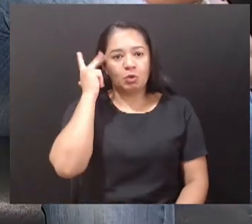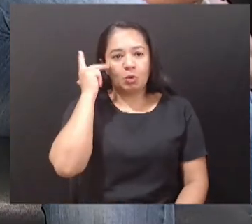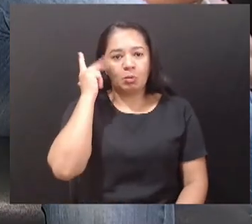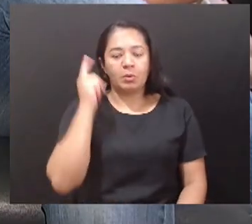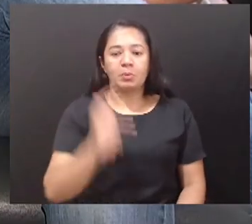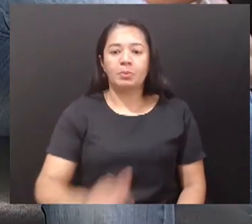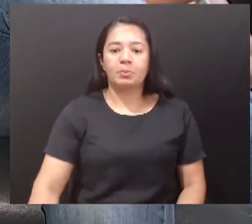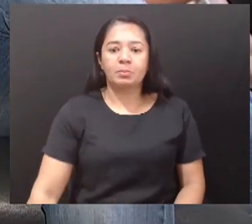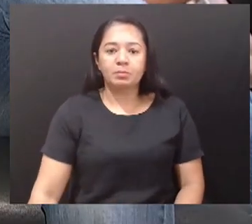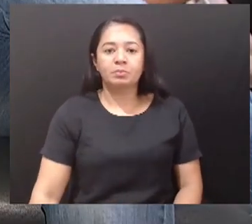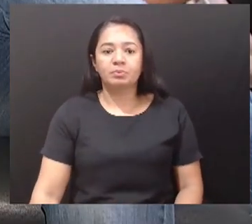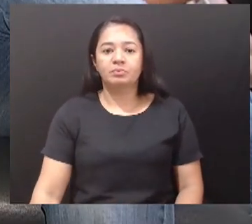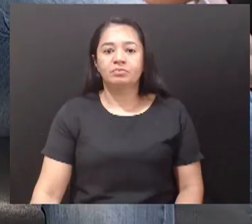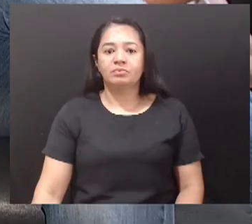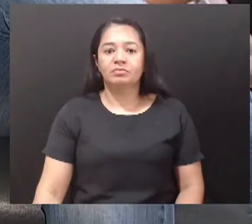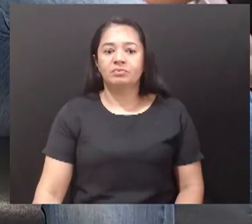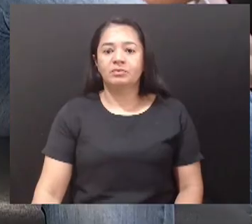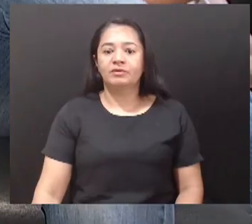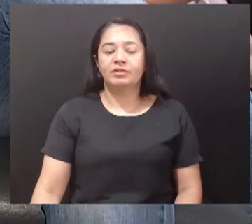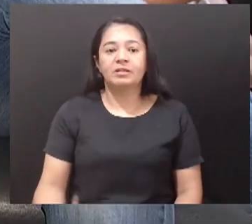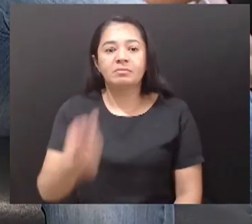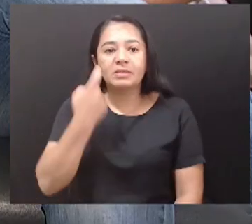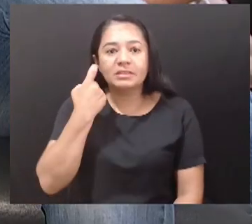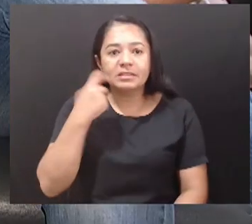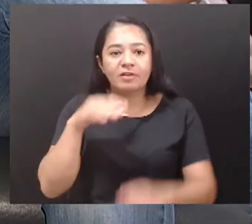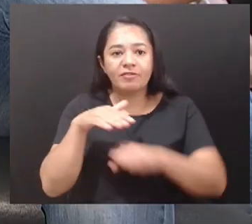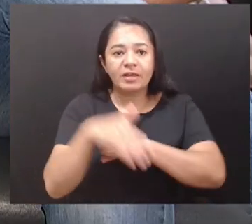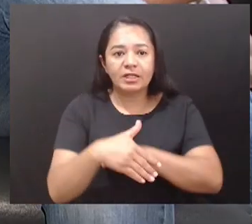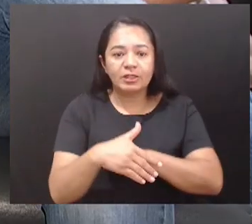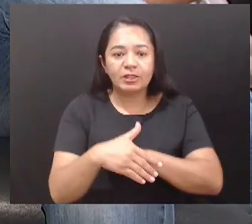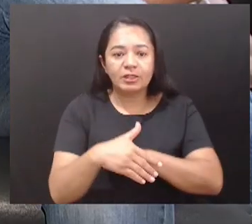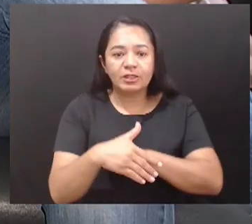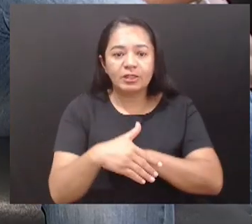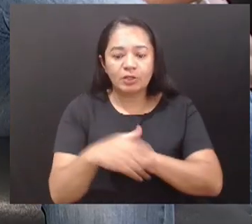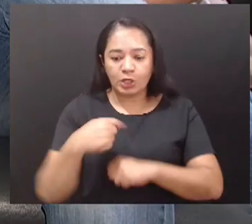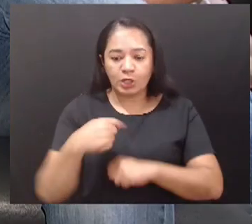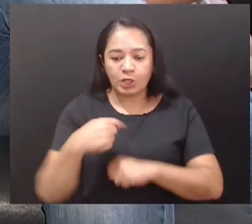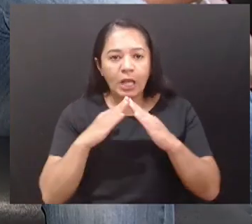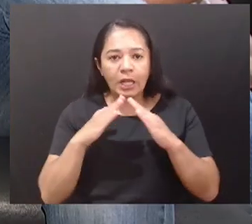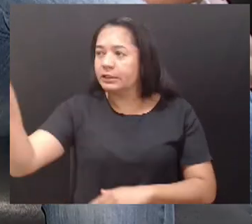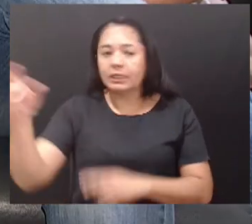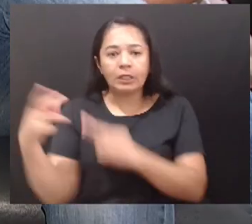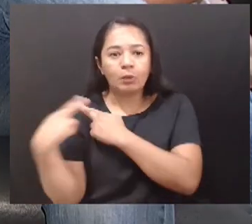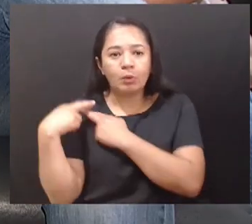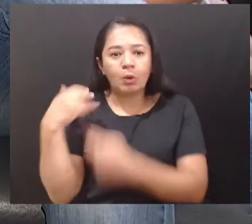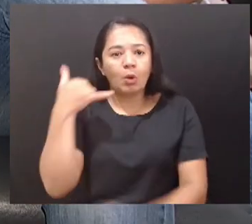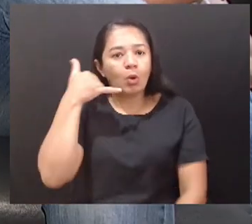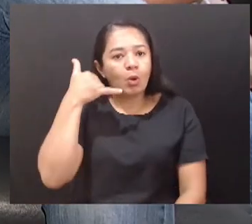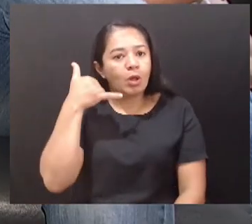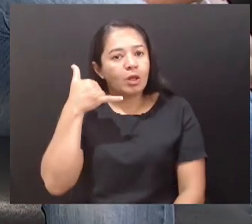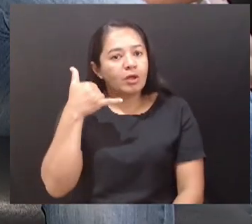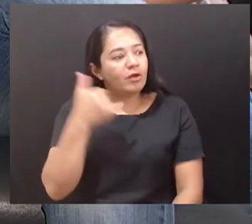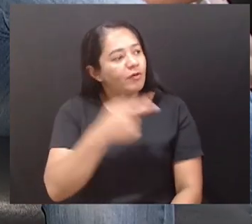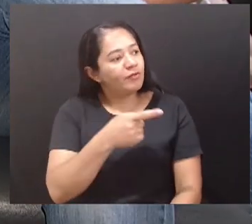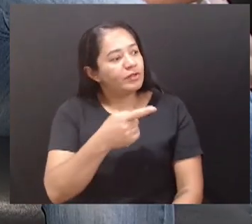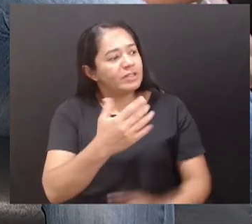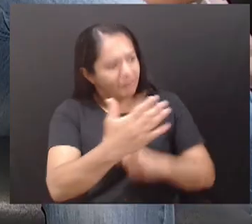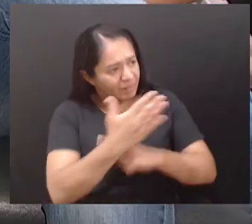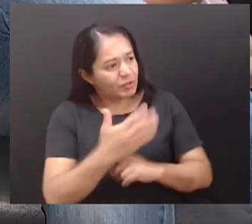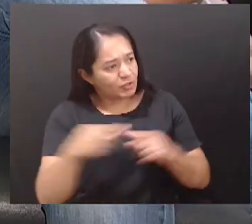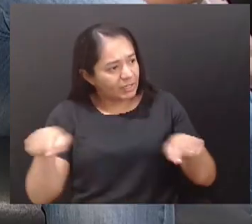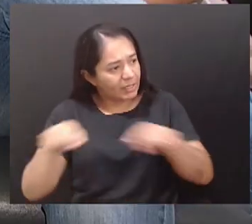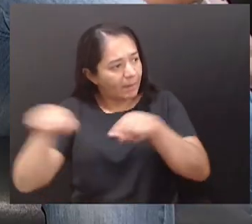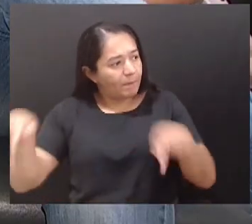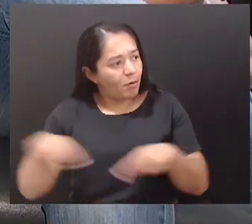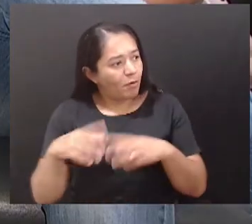Aí chegou numa sexta-feira à noite, eu estava em casa, aí ele ligou para mim. Falou, cara, tem como você me socorrer aqui no salão? Porque ele falou,